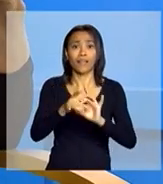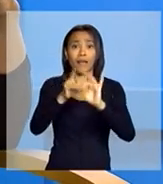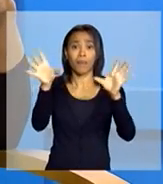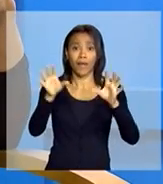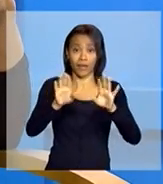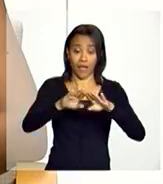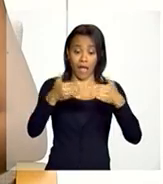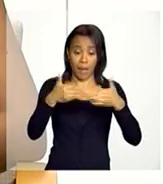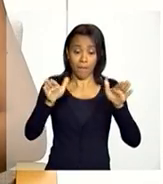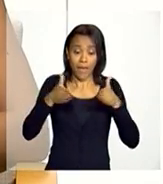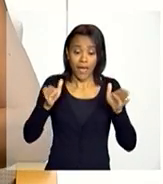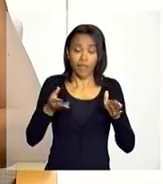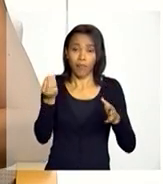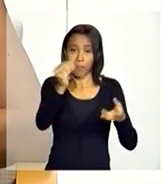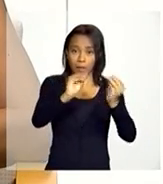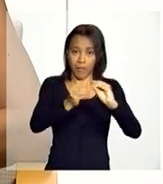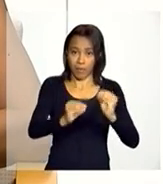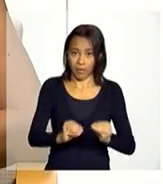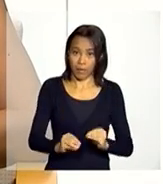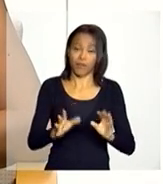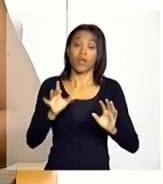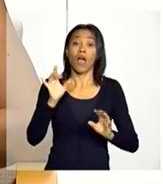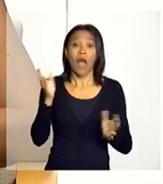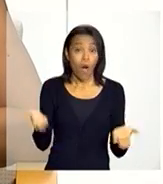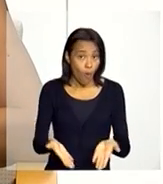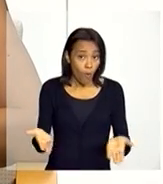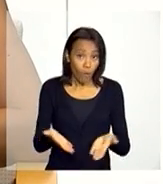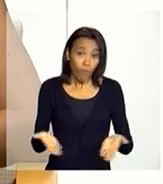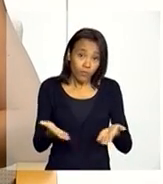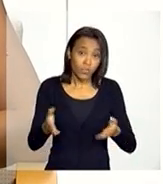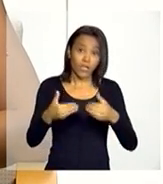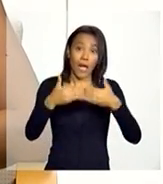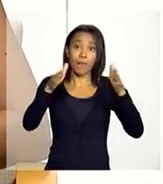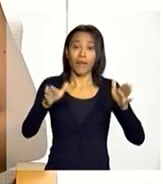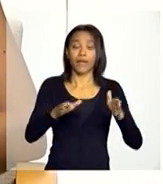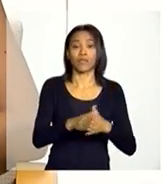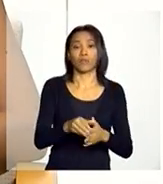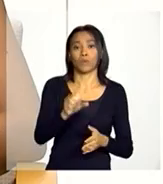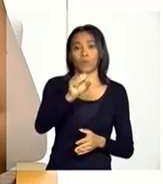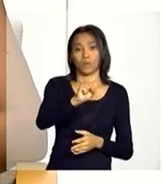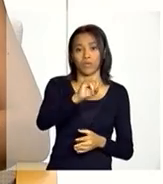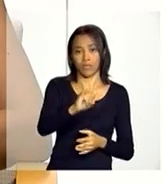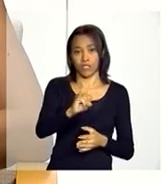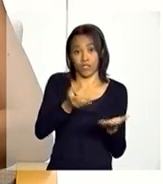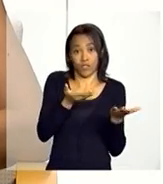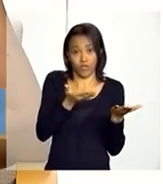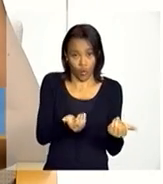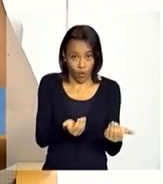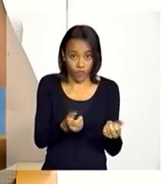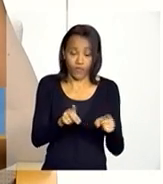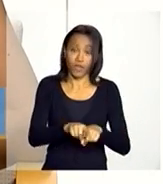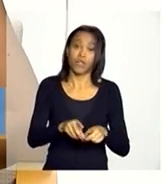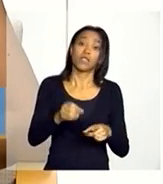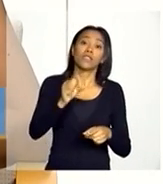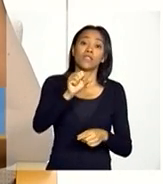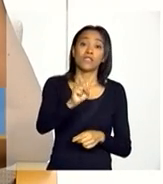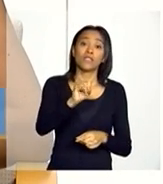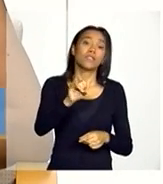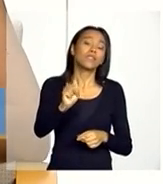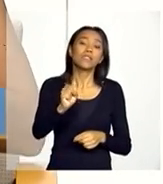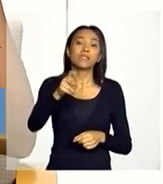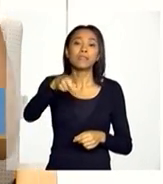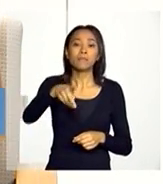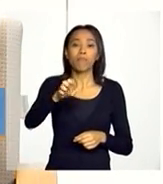eh atualmente estão abertos para preenchimento Cis jovem né e o sispet porque são dois sistemas que